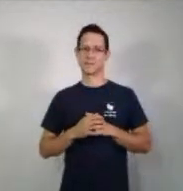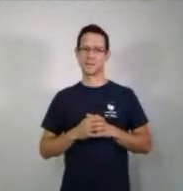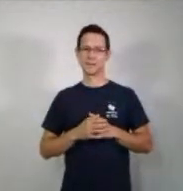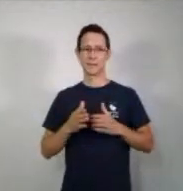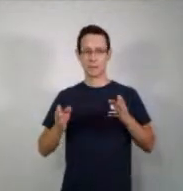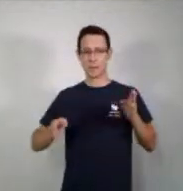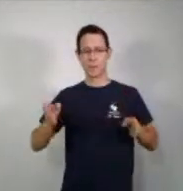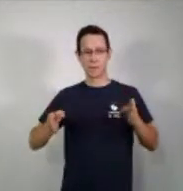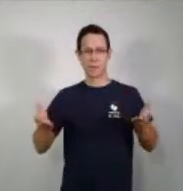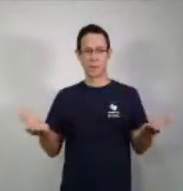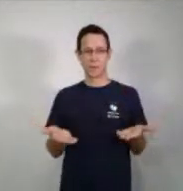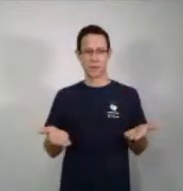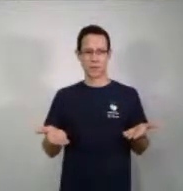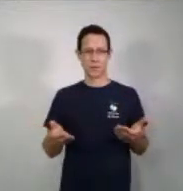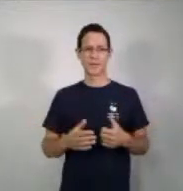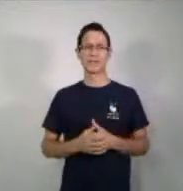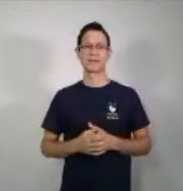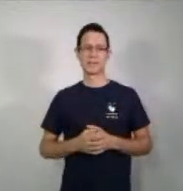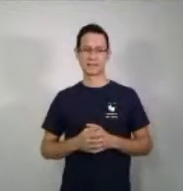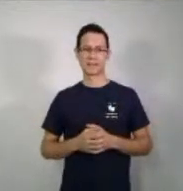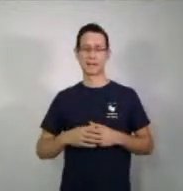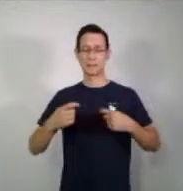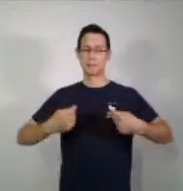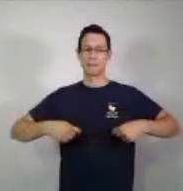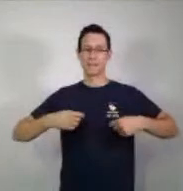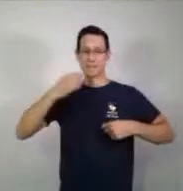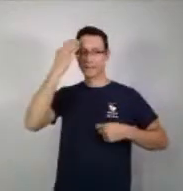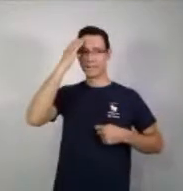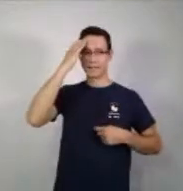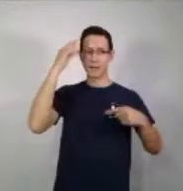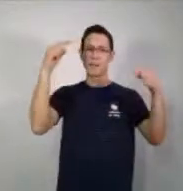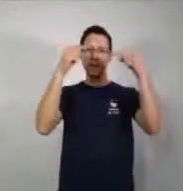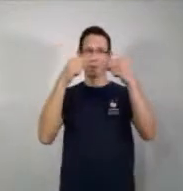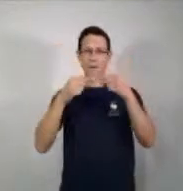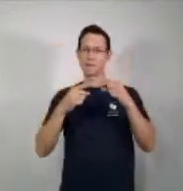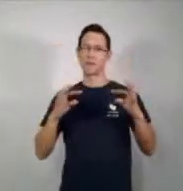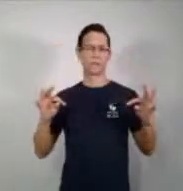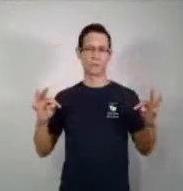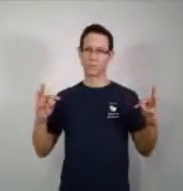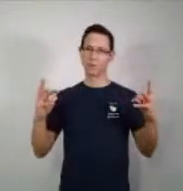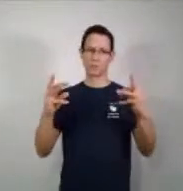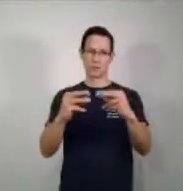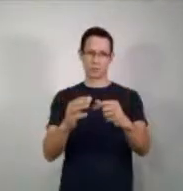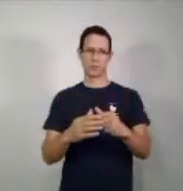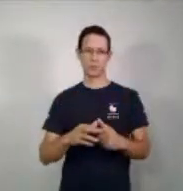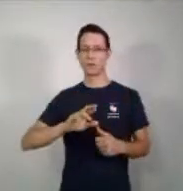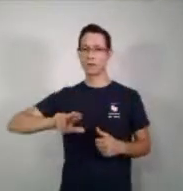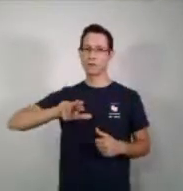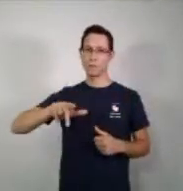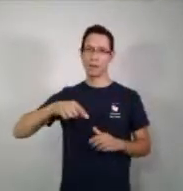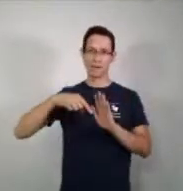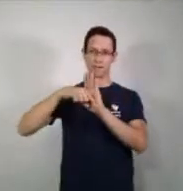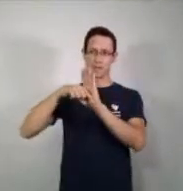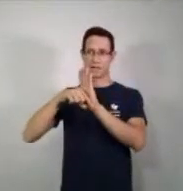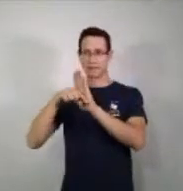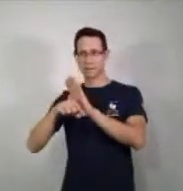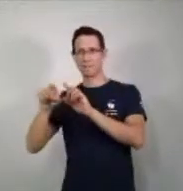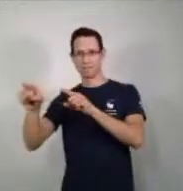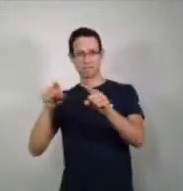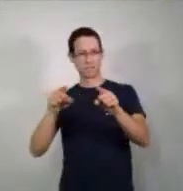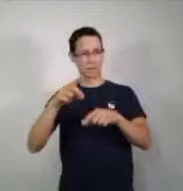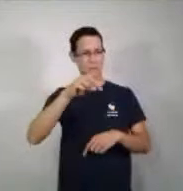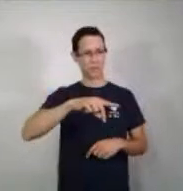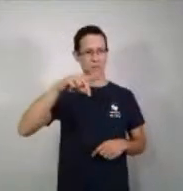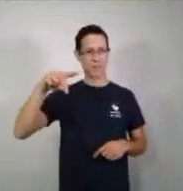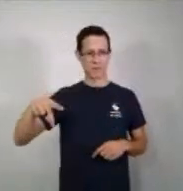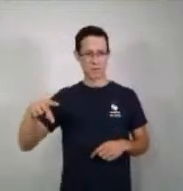está vivendo. A gente tem que entender que isso diz respeito a todo mundo mesmo, né? Não é uma coisa de pesquisador, de professor,